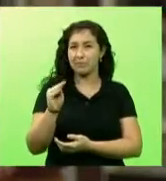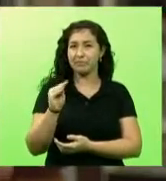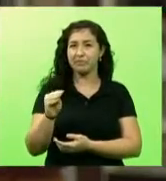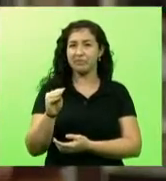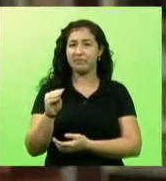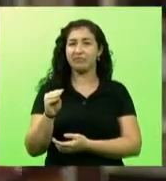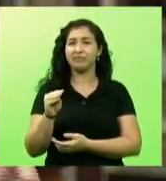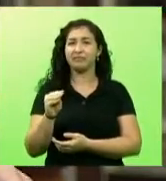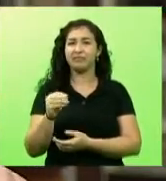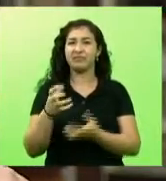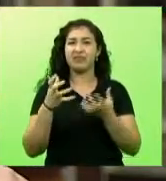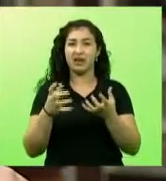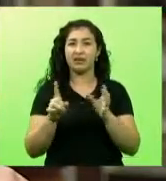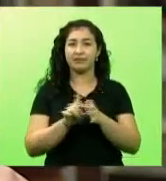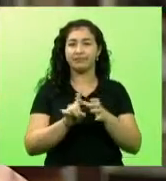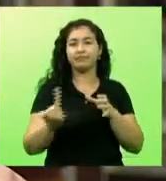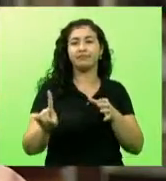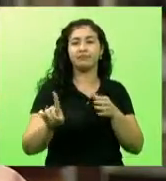isolamento proposital,